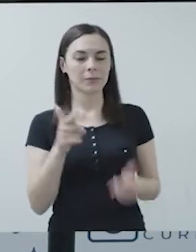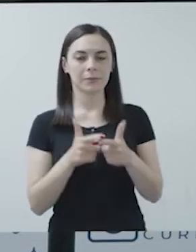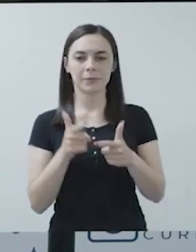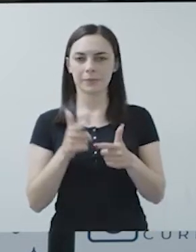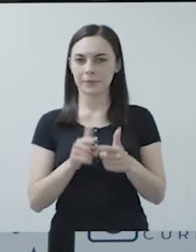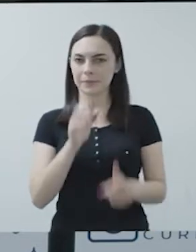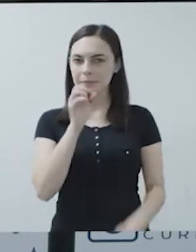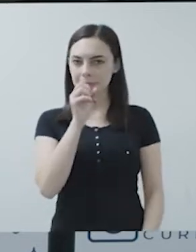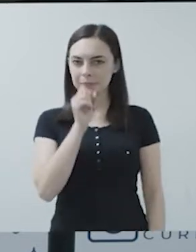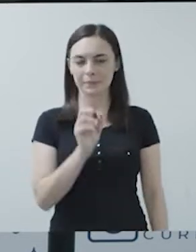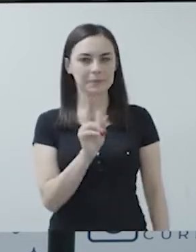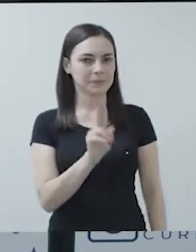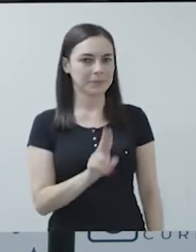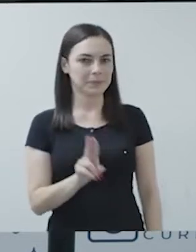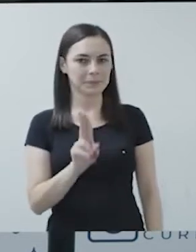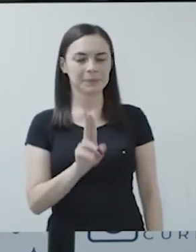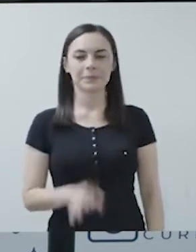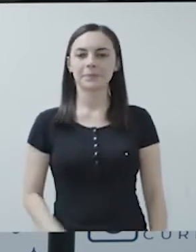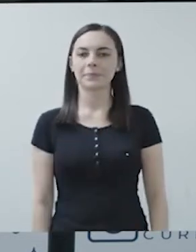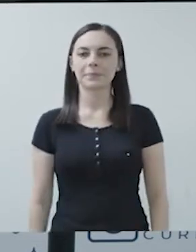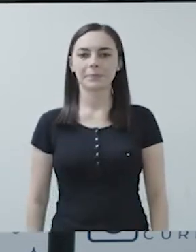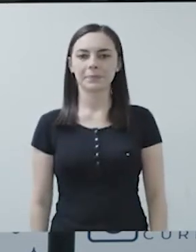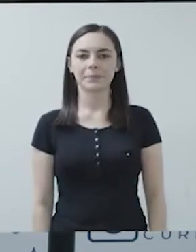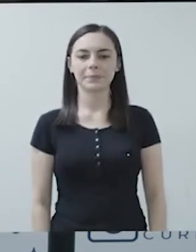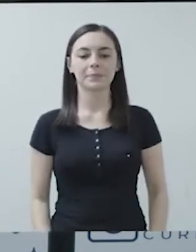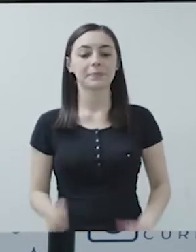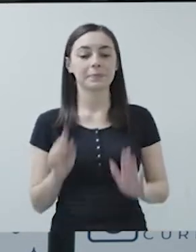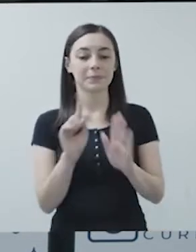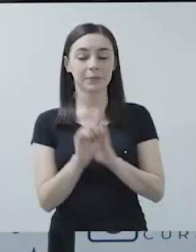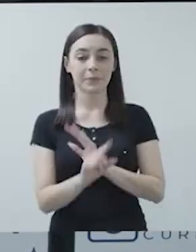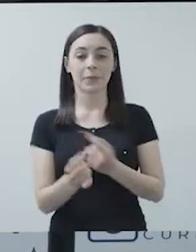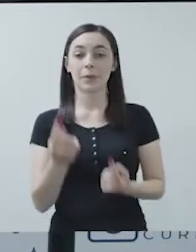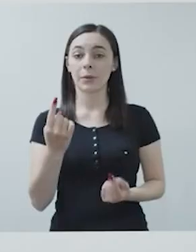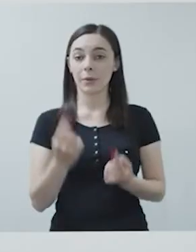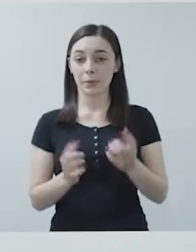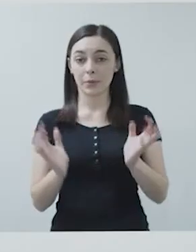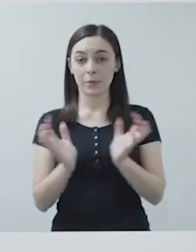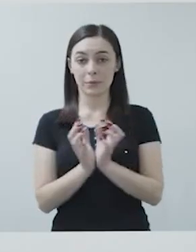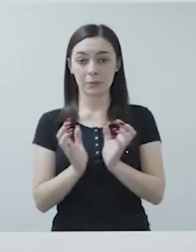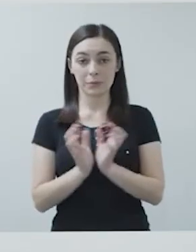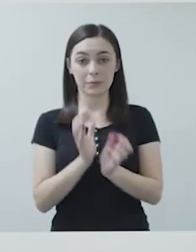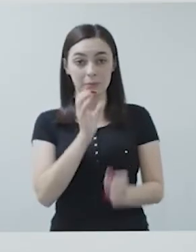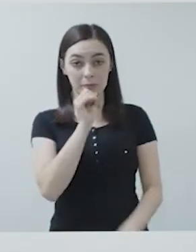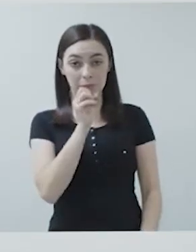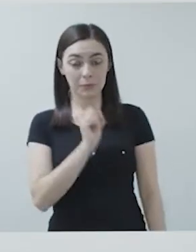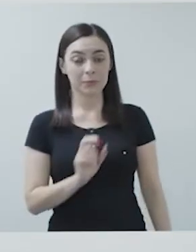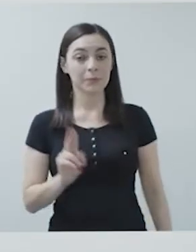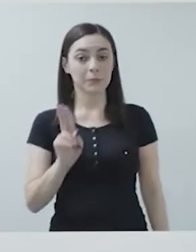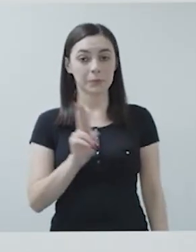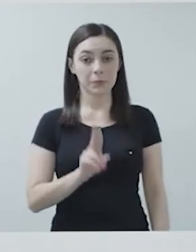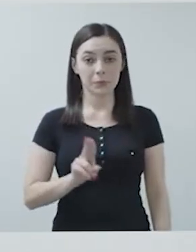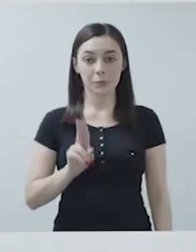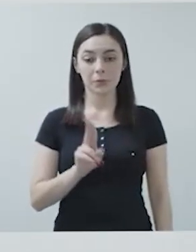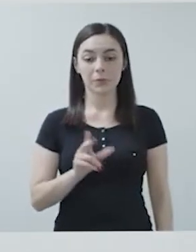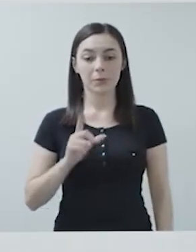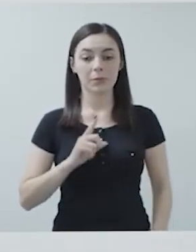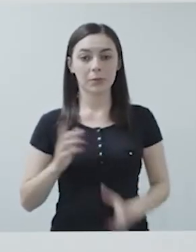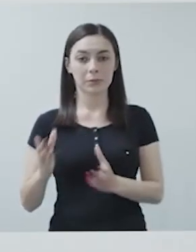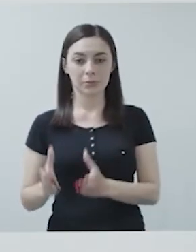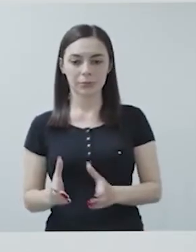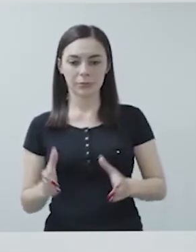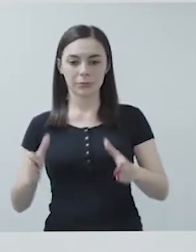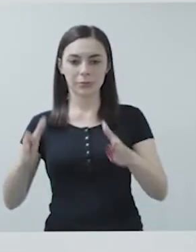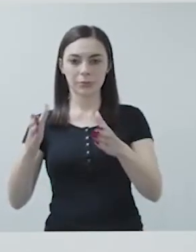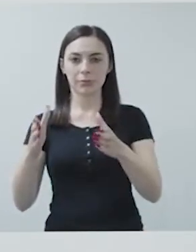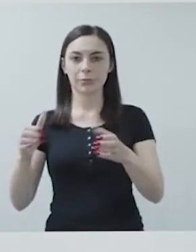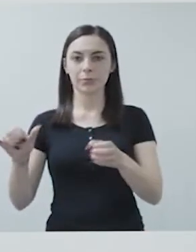das laranjas. Olha lá. Qual conjunto de laranjas devo usar para o recipiente ficar